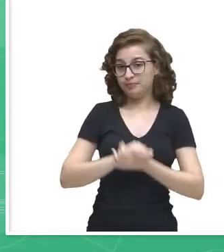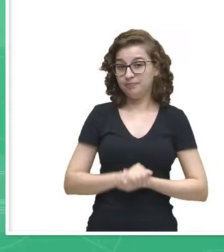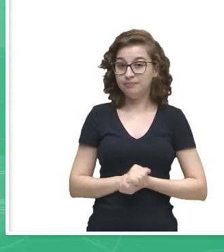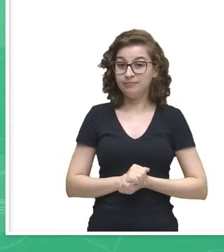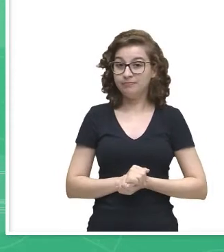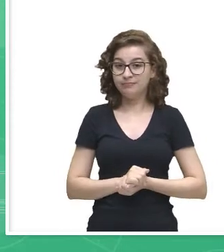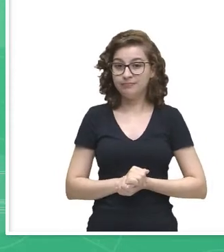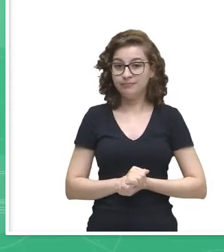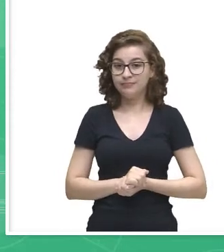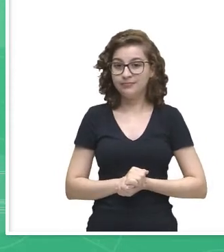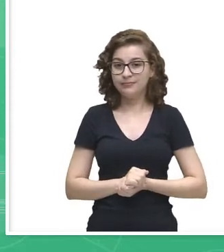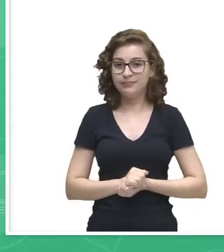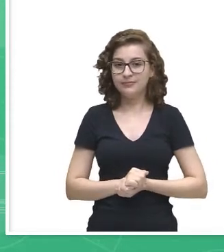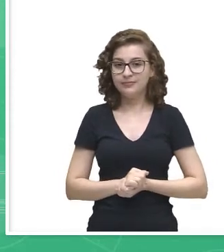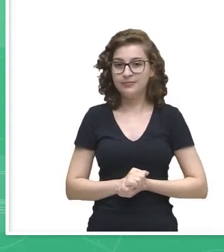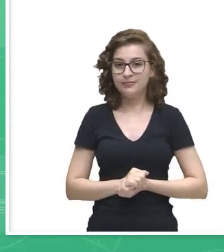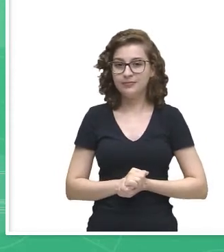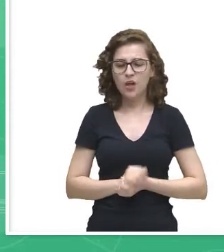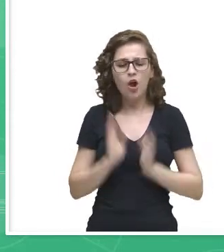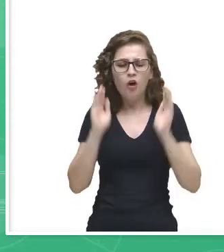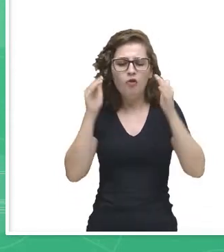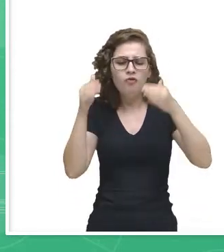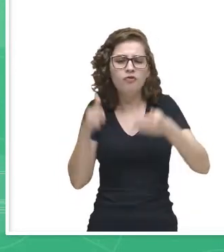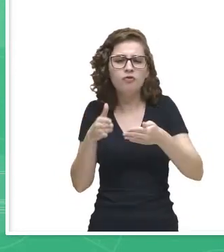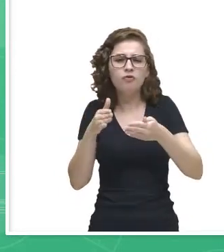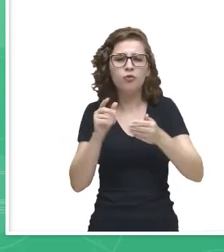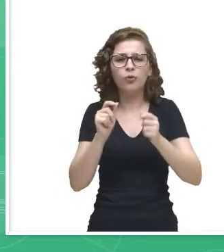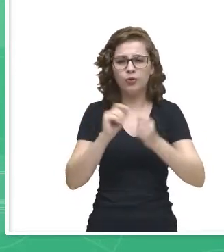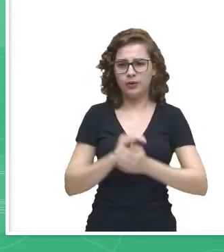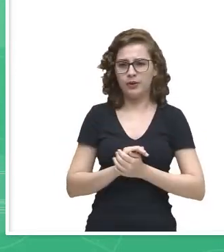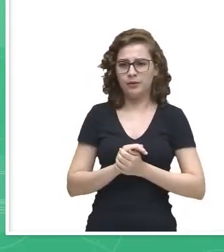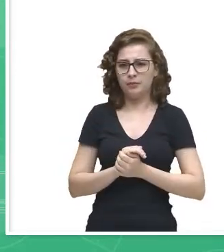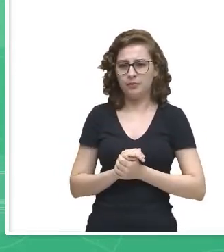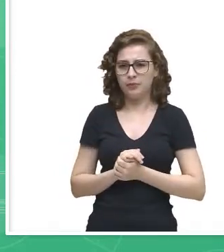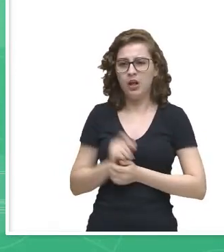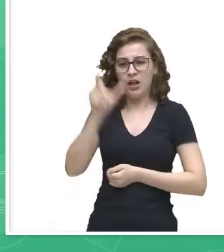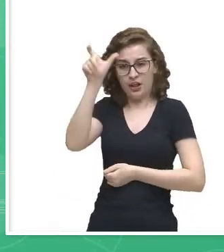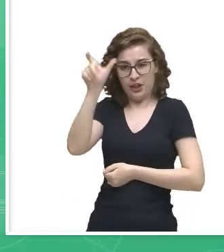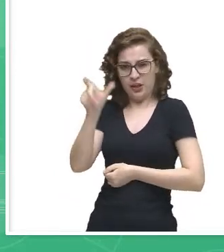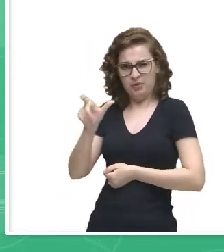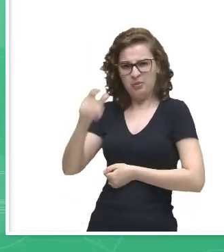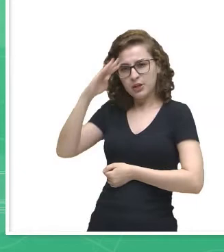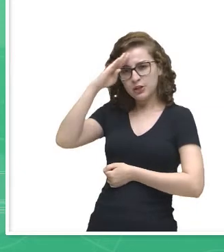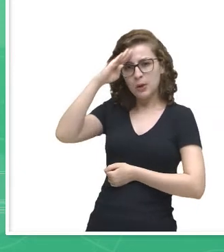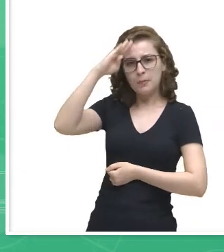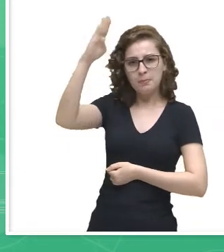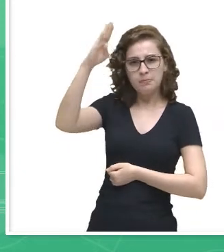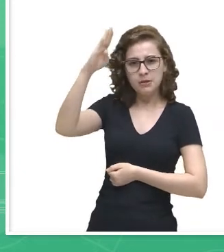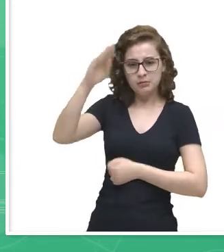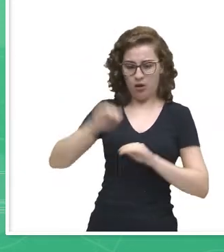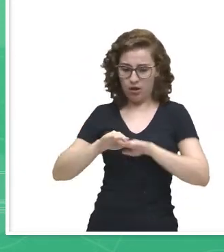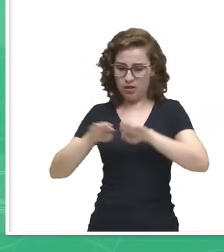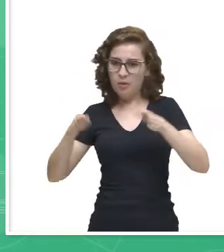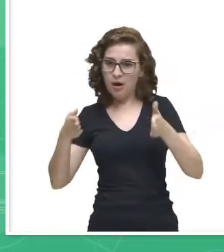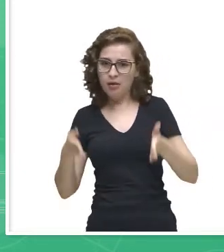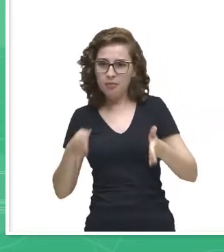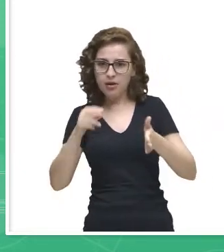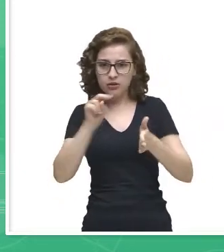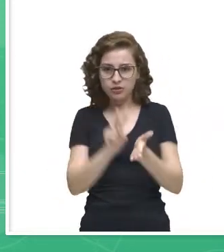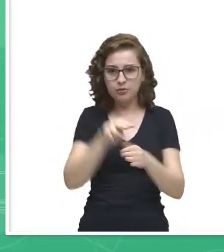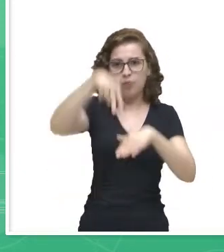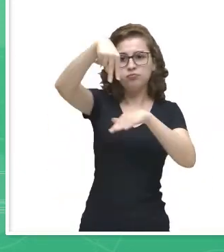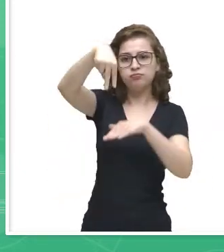remete a quê? O que essa pessoa lá no topo ali, diz que parece um palco, um caixote, não sei,